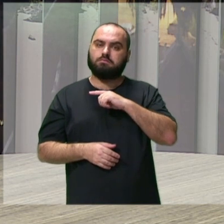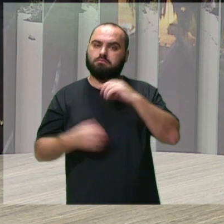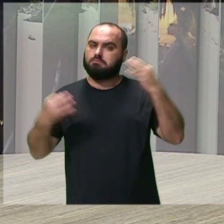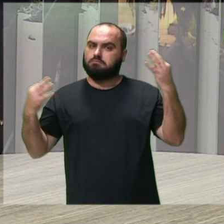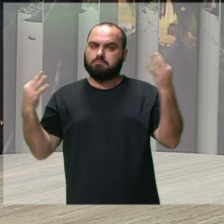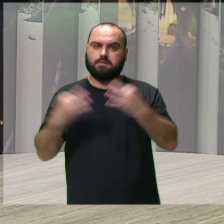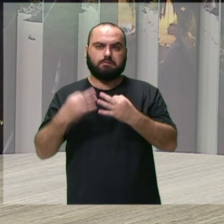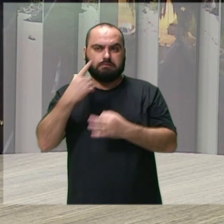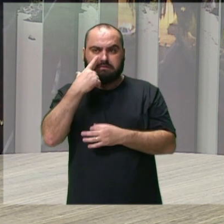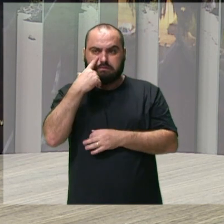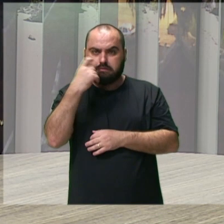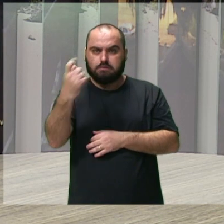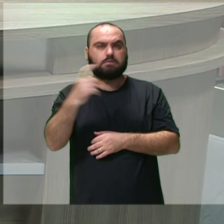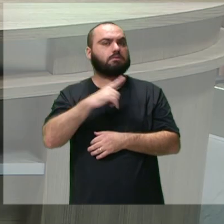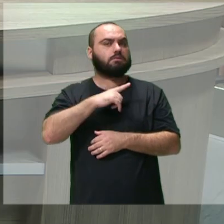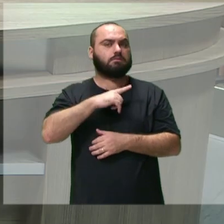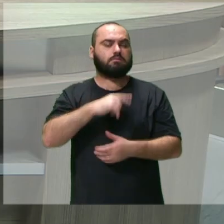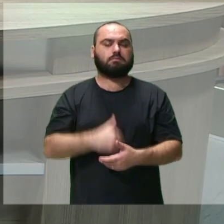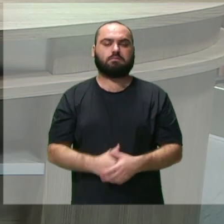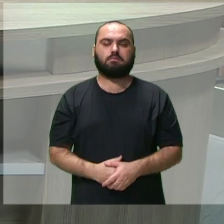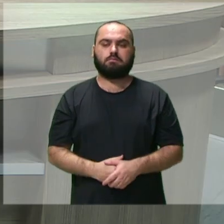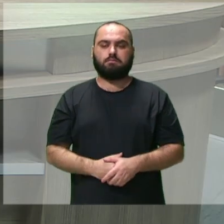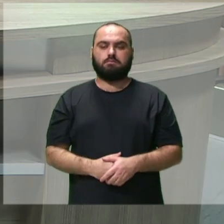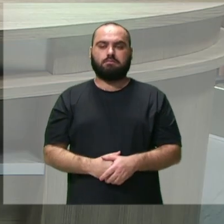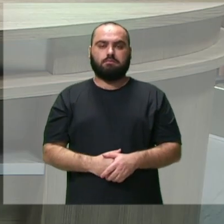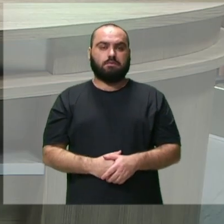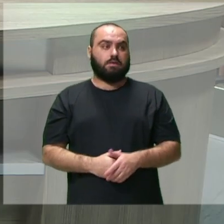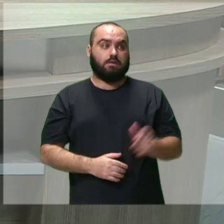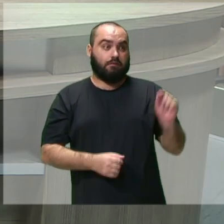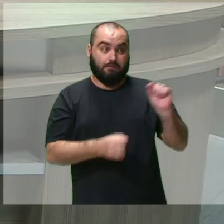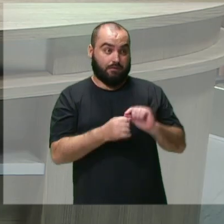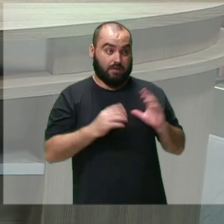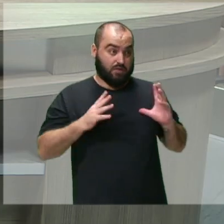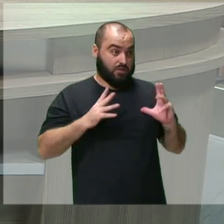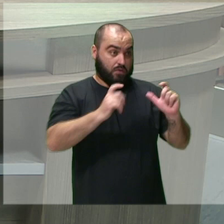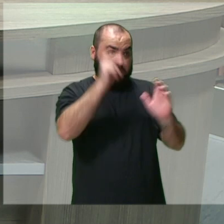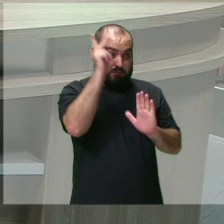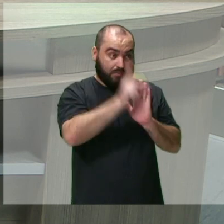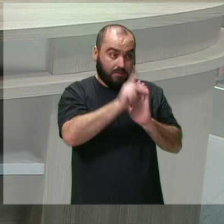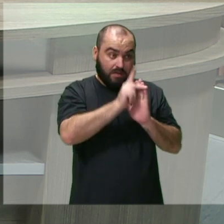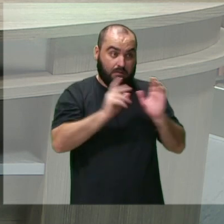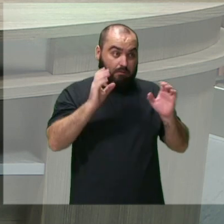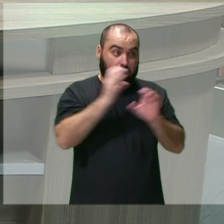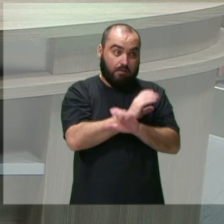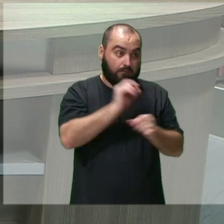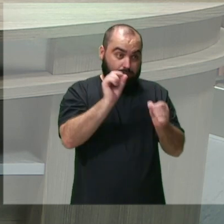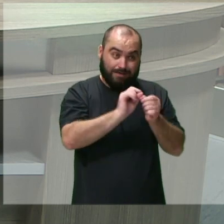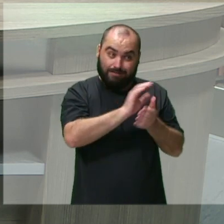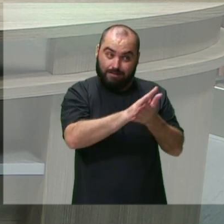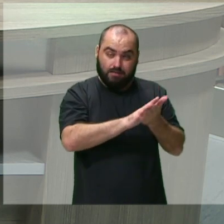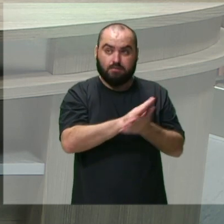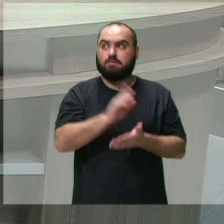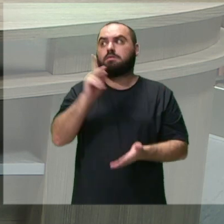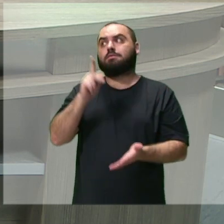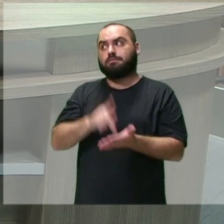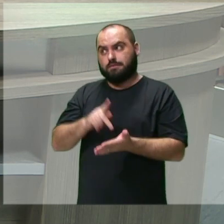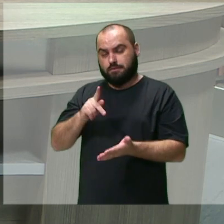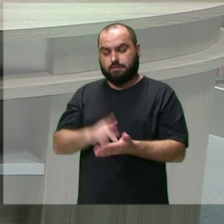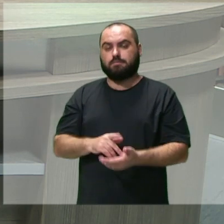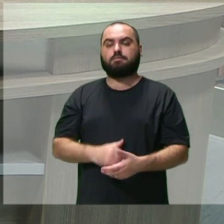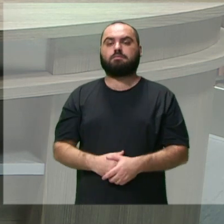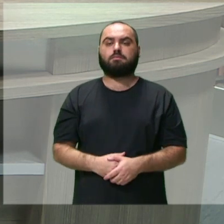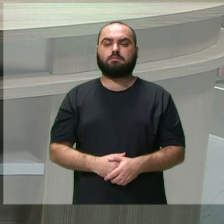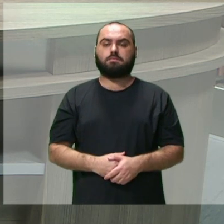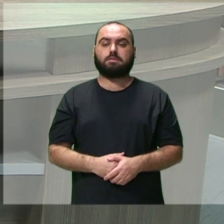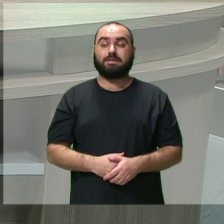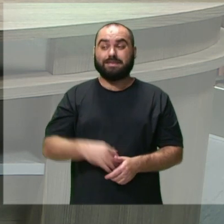super interessante. Isso que eles ainda nem fizeram todo o projeto que tinha sido proposto, né? Imagine. E isso eu acho que